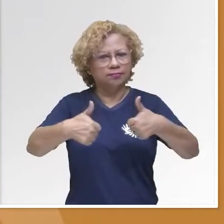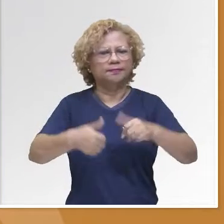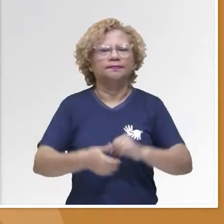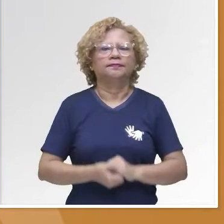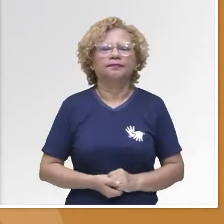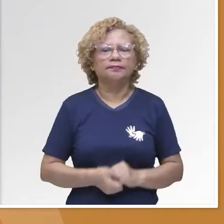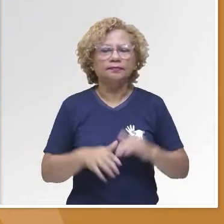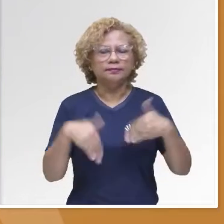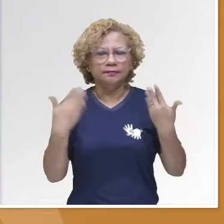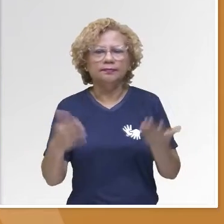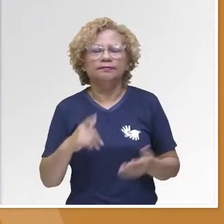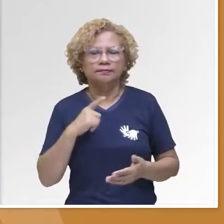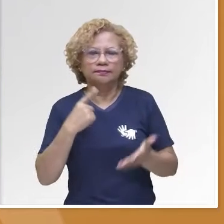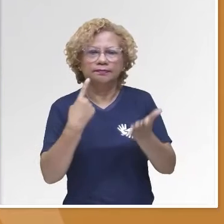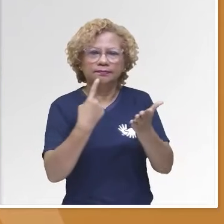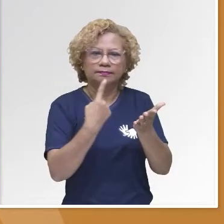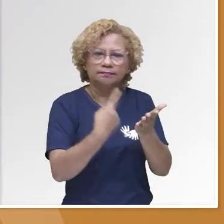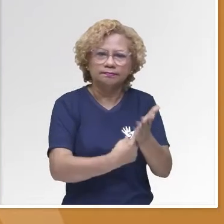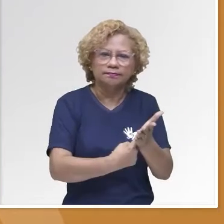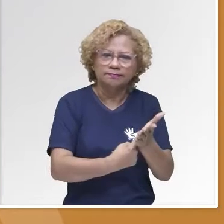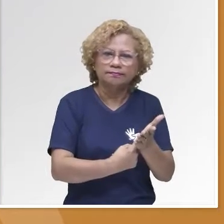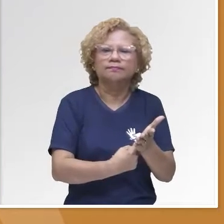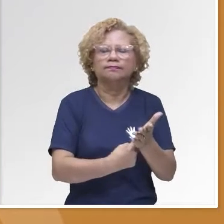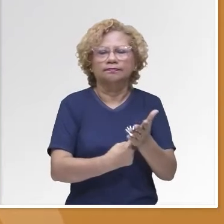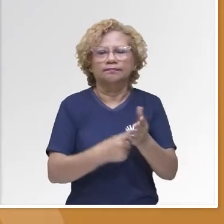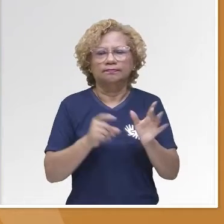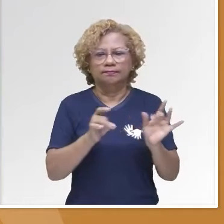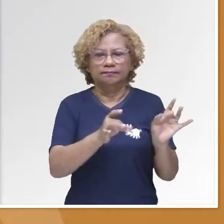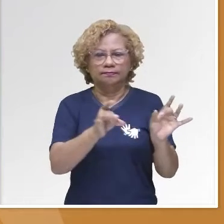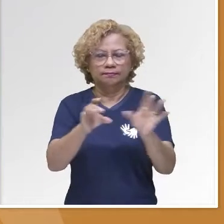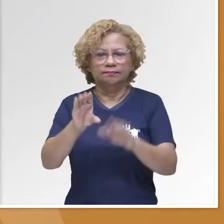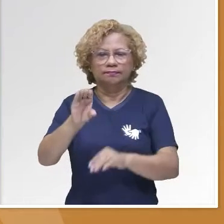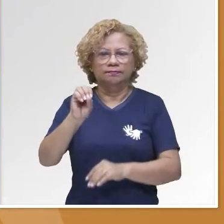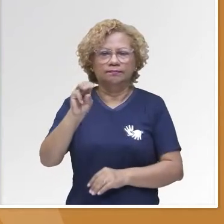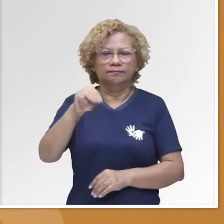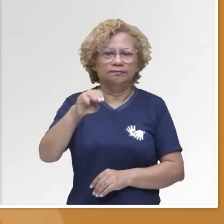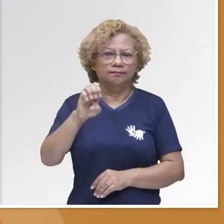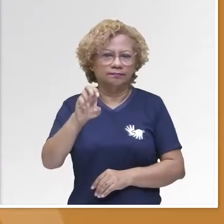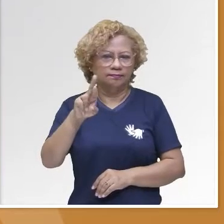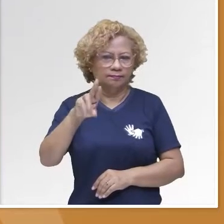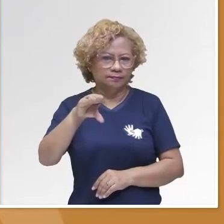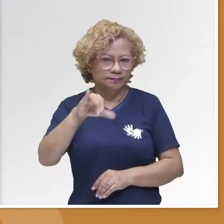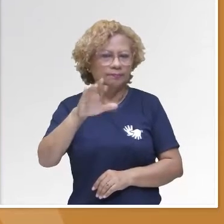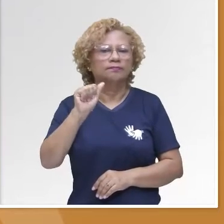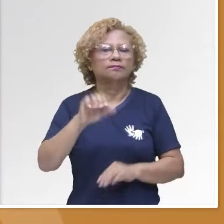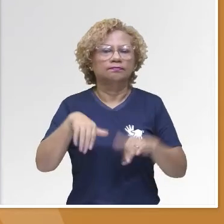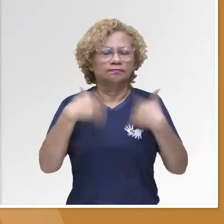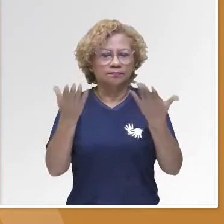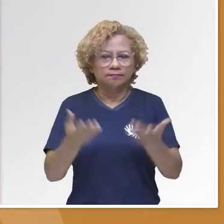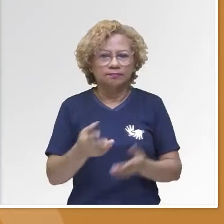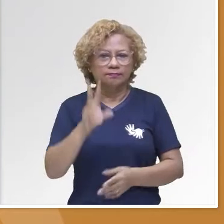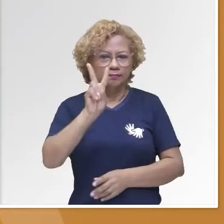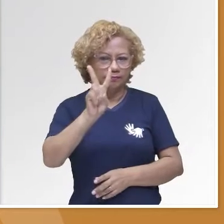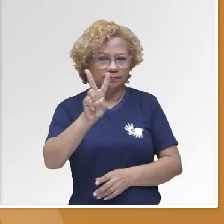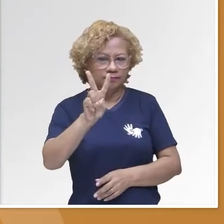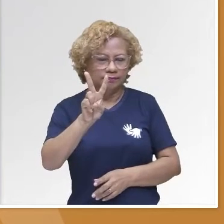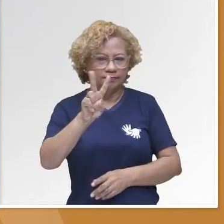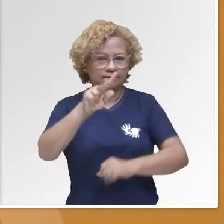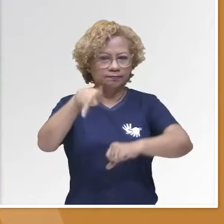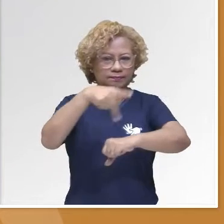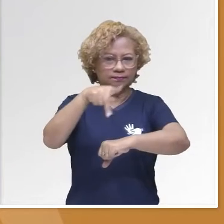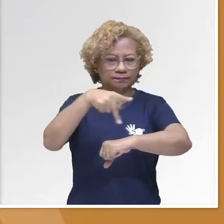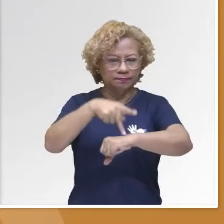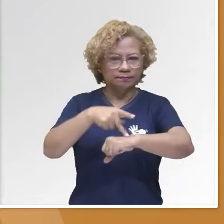acordos comerciais, gente, a gente verifica que ocorre esse desenvolvimento quando 2 países começam a